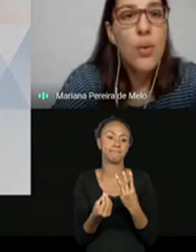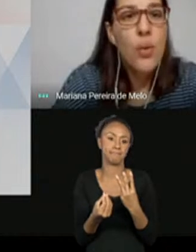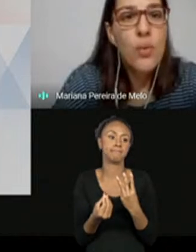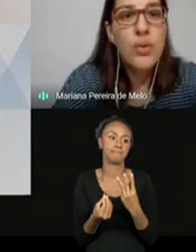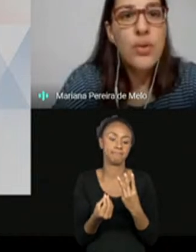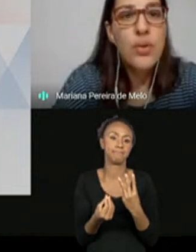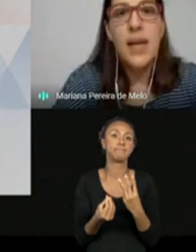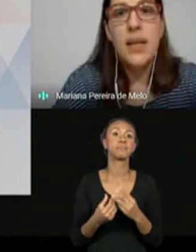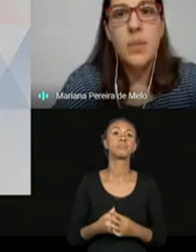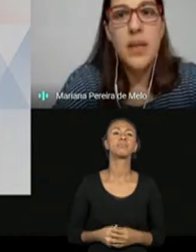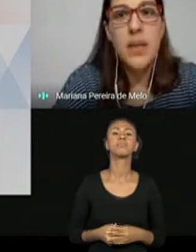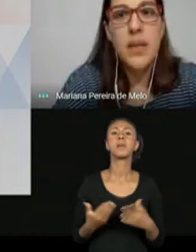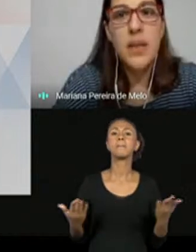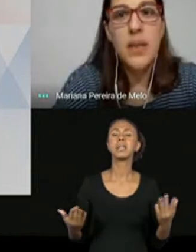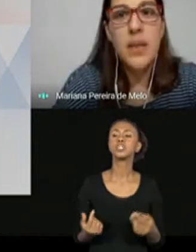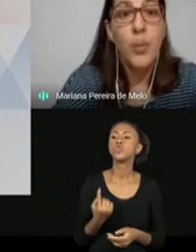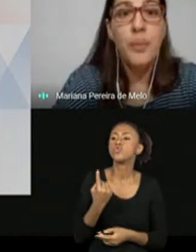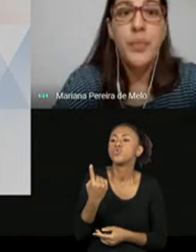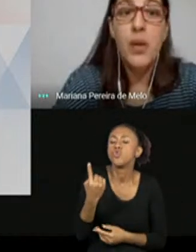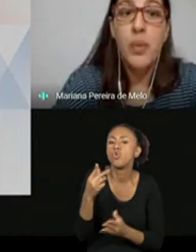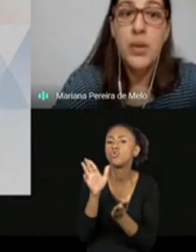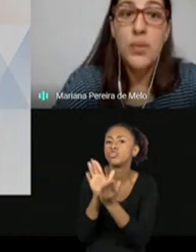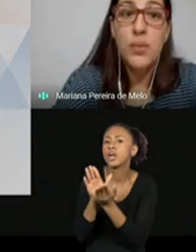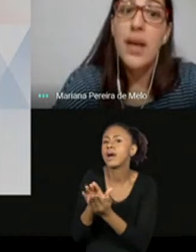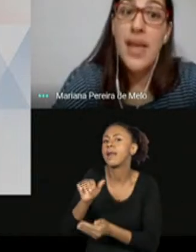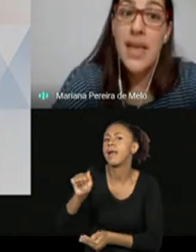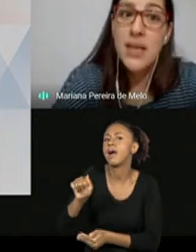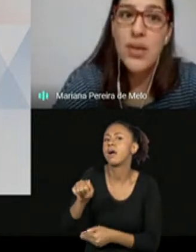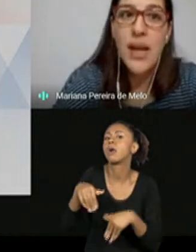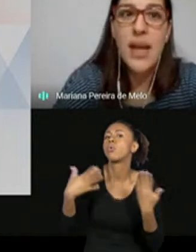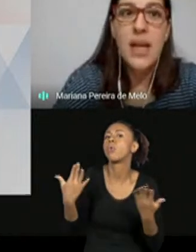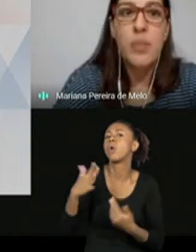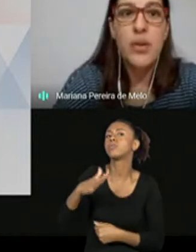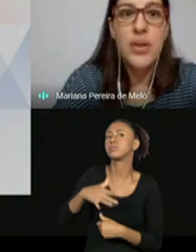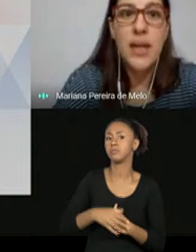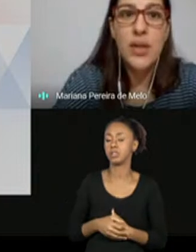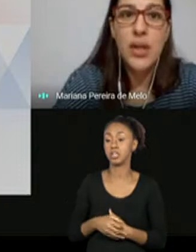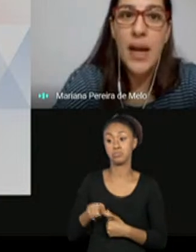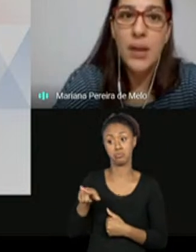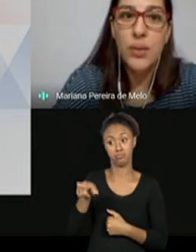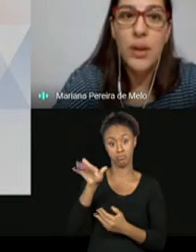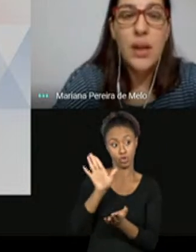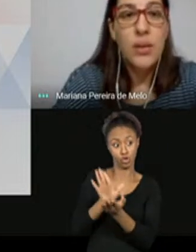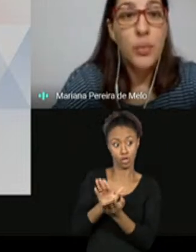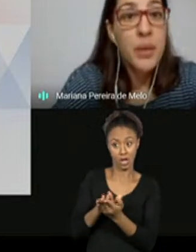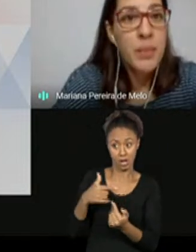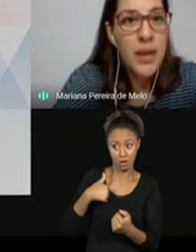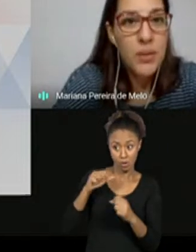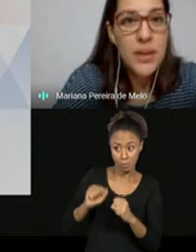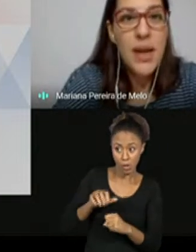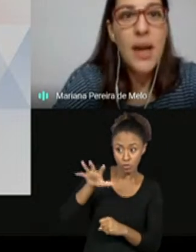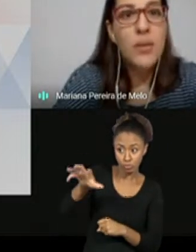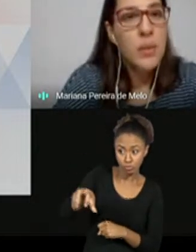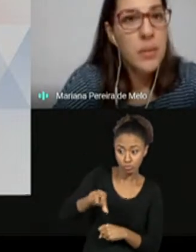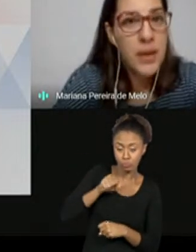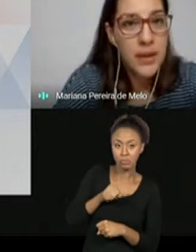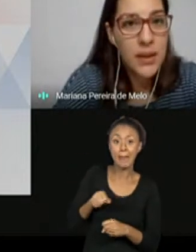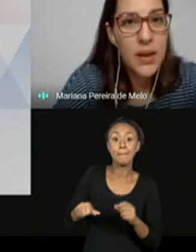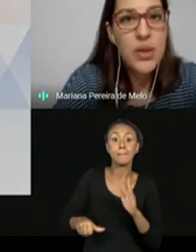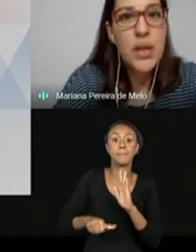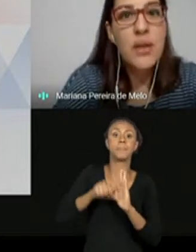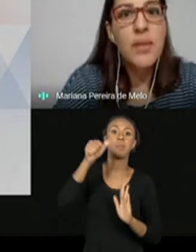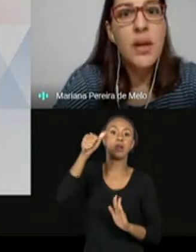ter um jacaré da espécie A? Bom, esse jacaré ele pode ser retirado no primeiro ensaio, na